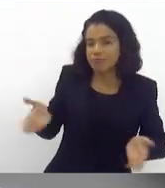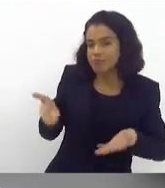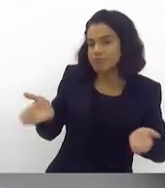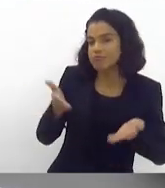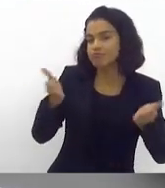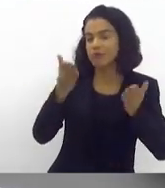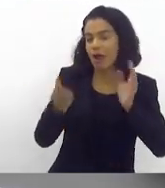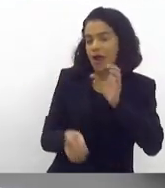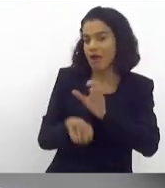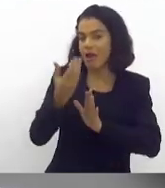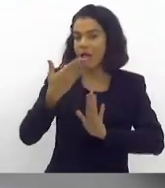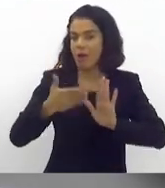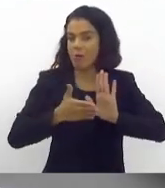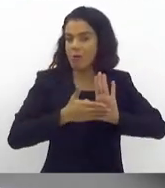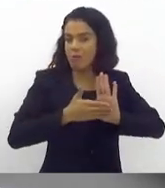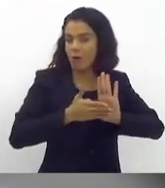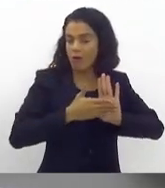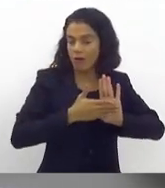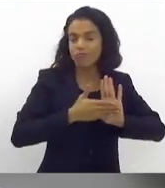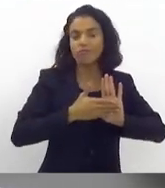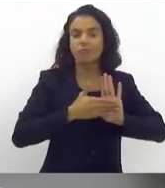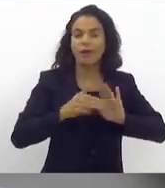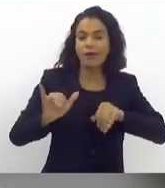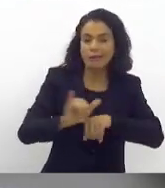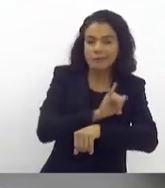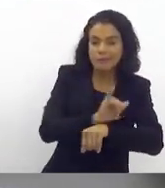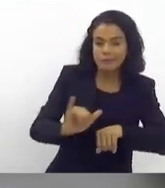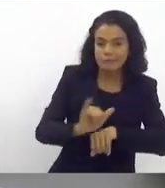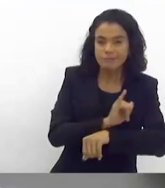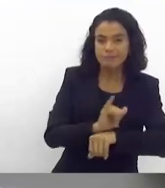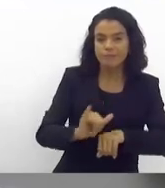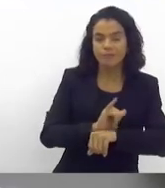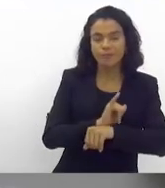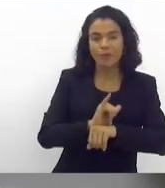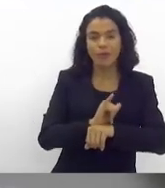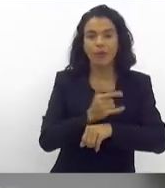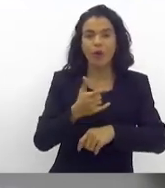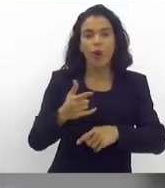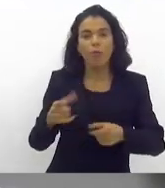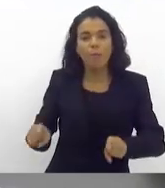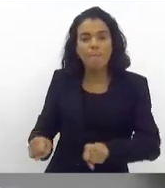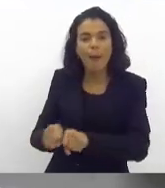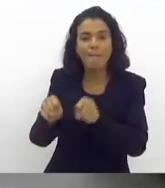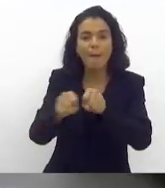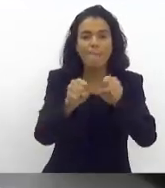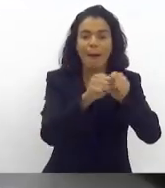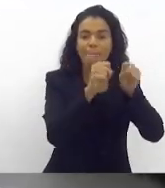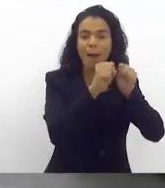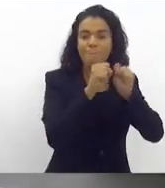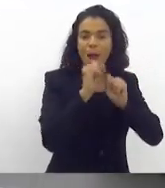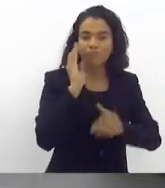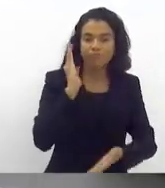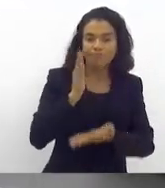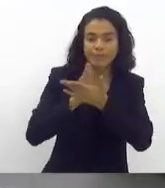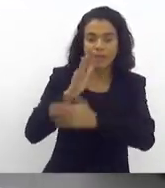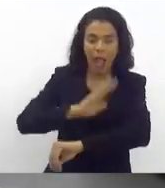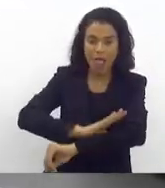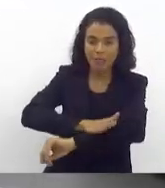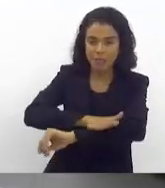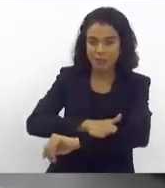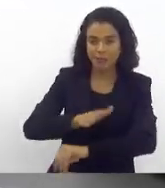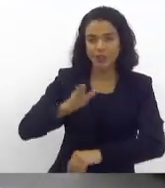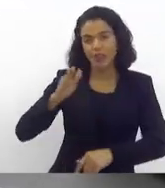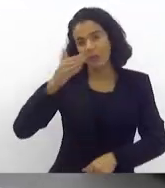esse programa, essa ferramenta, esse programa de enfrentamento ao racismo recreativo aqui no estado do Rio de Janeiro, presidente.